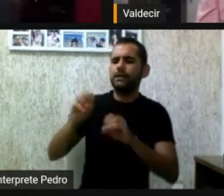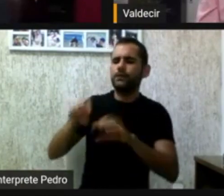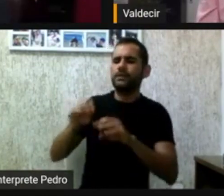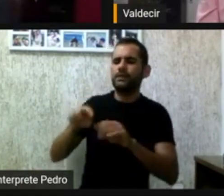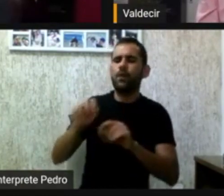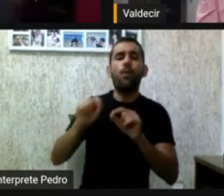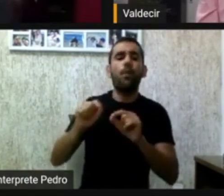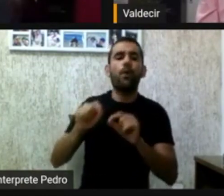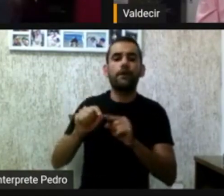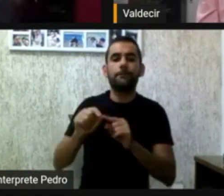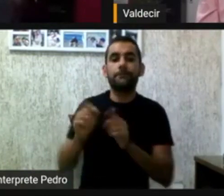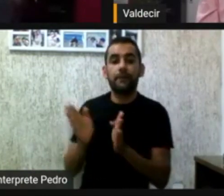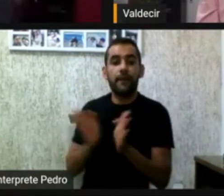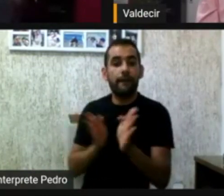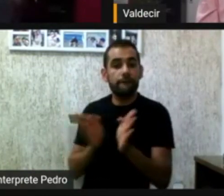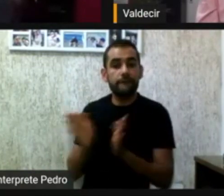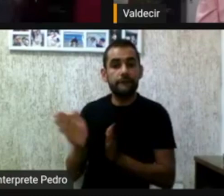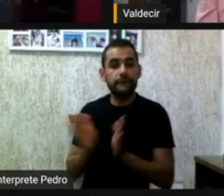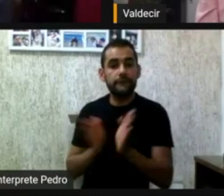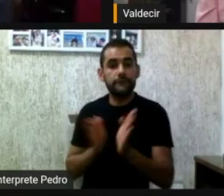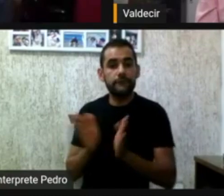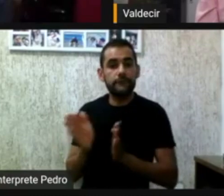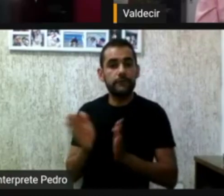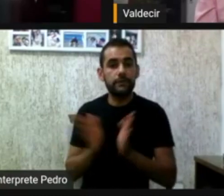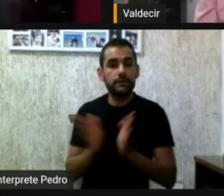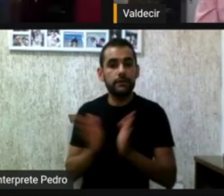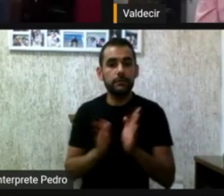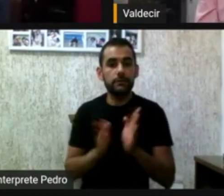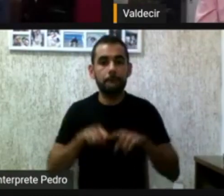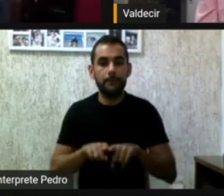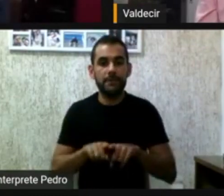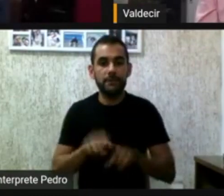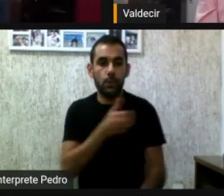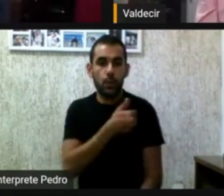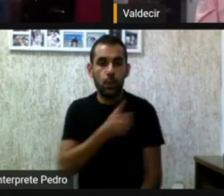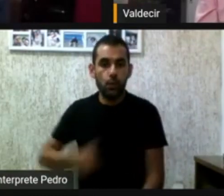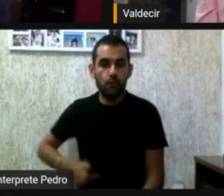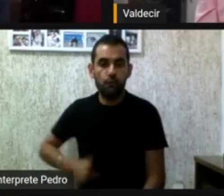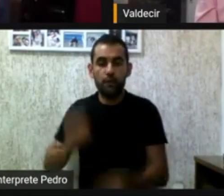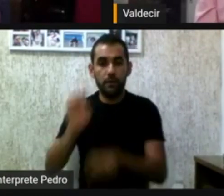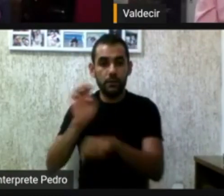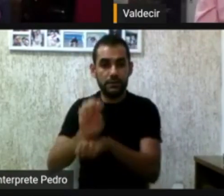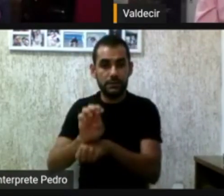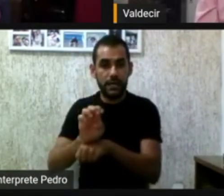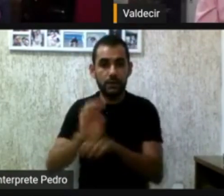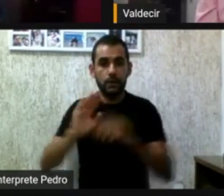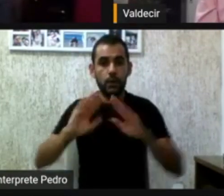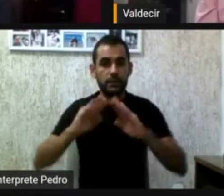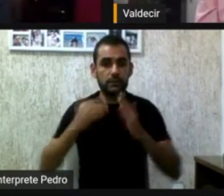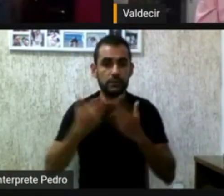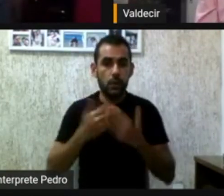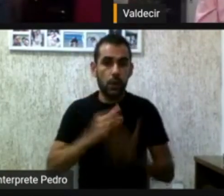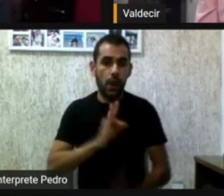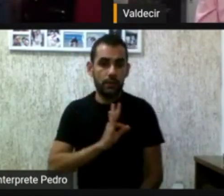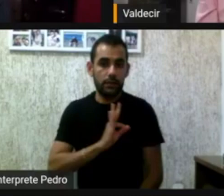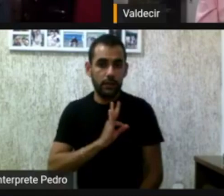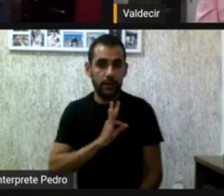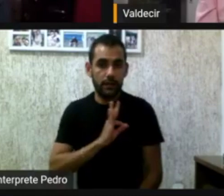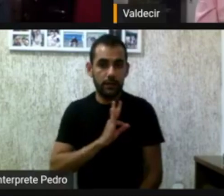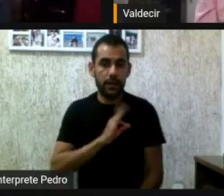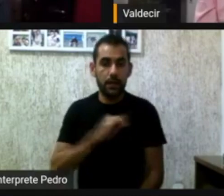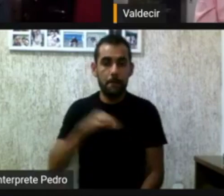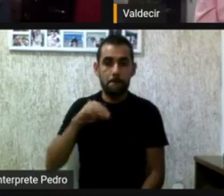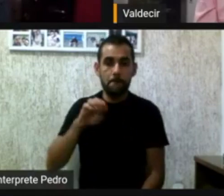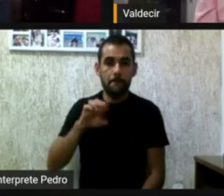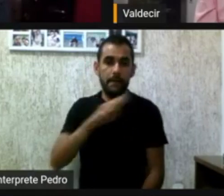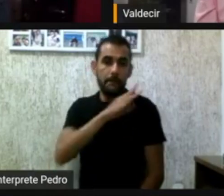a viabilização através de parcerias com o governo do estado, escolas técnicas em nível de ensino médio,